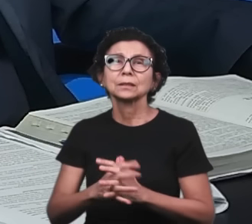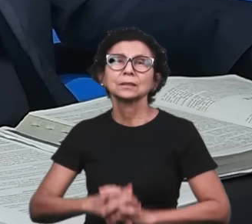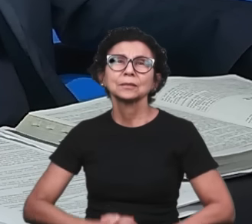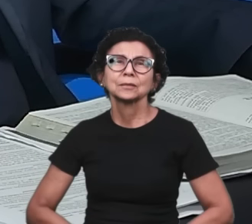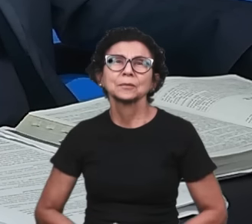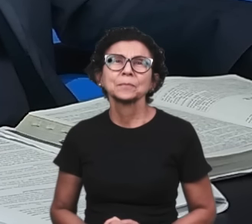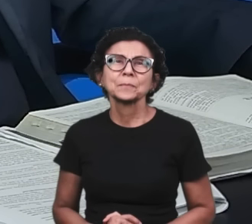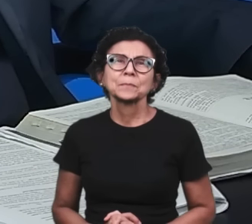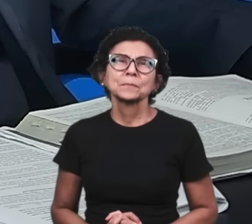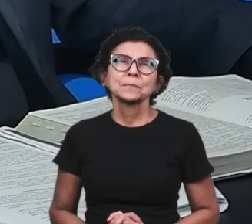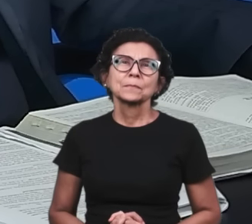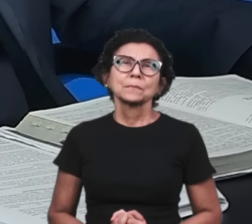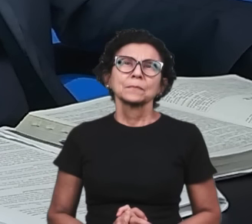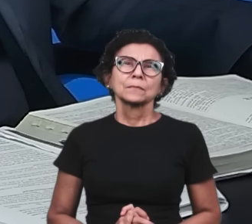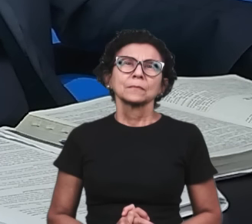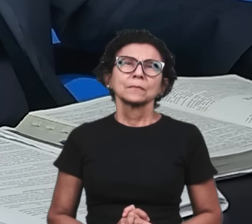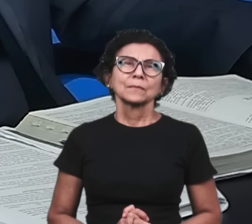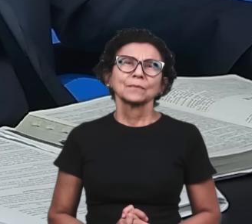minha luta.